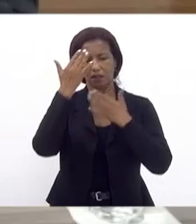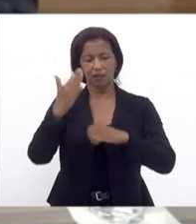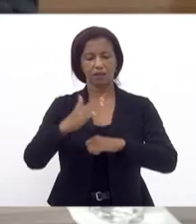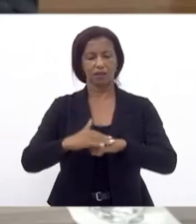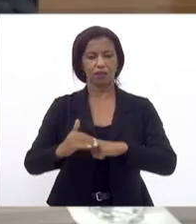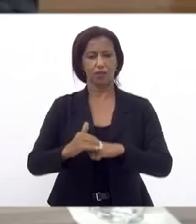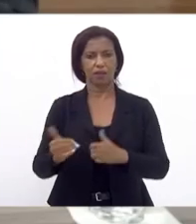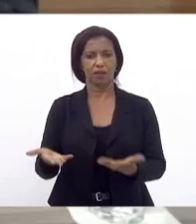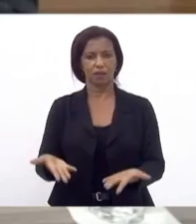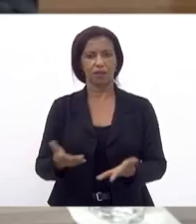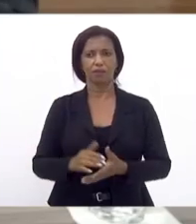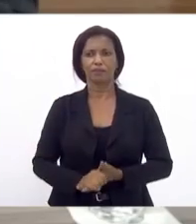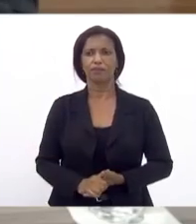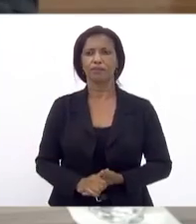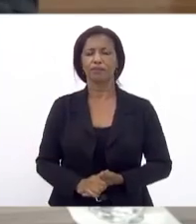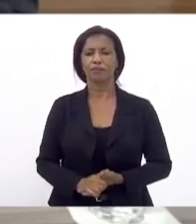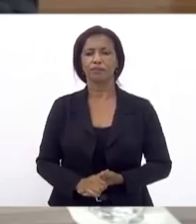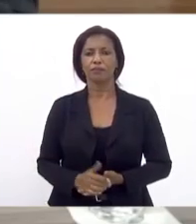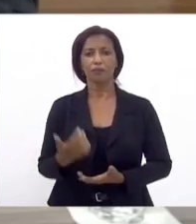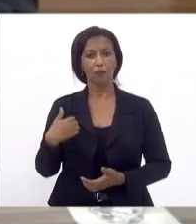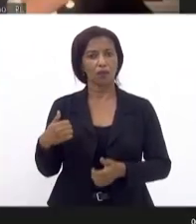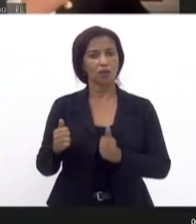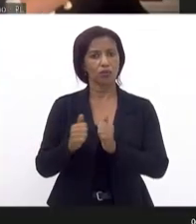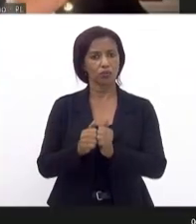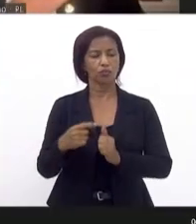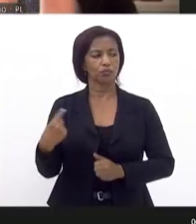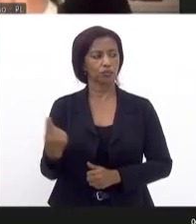aí. Portinho, conte conosco.